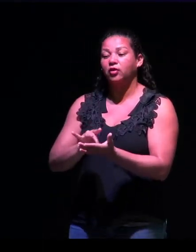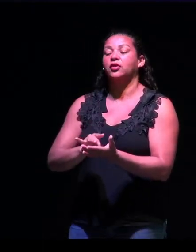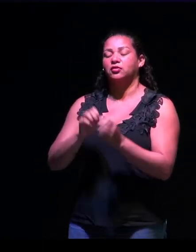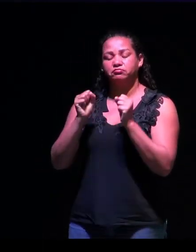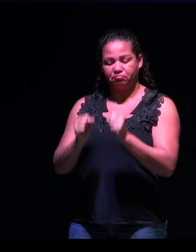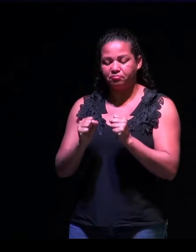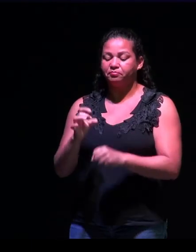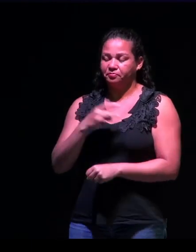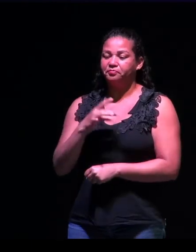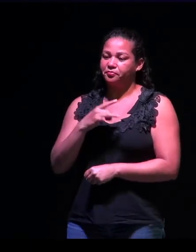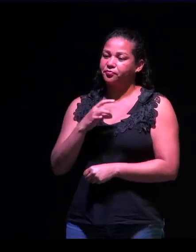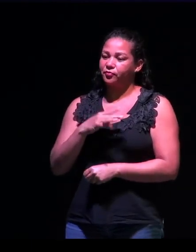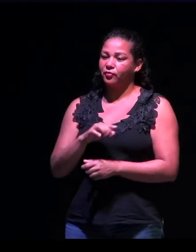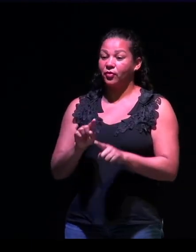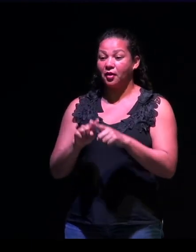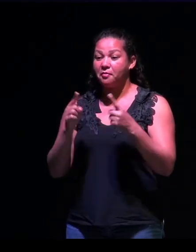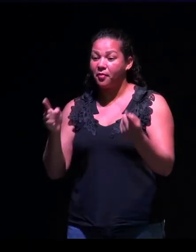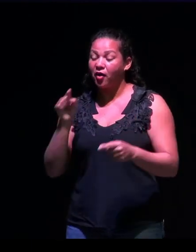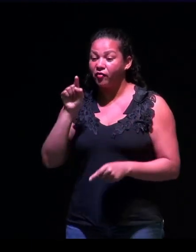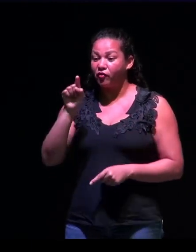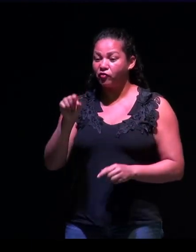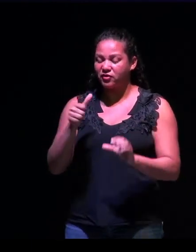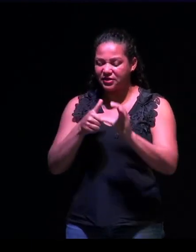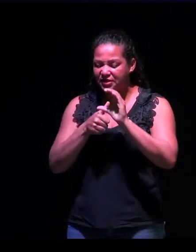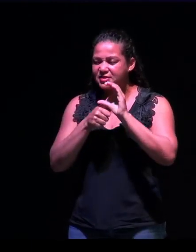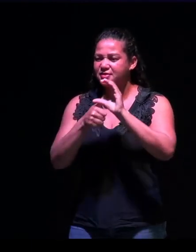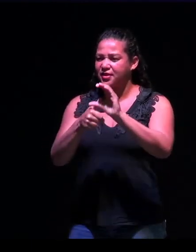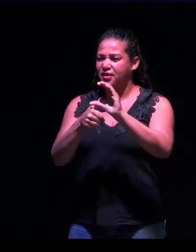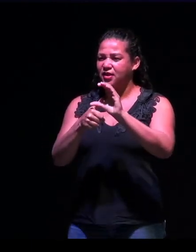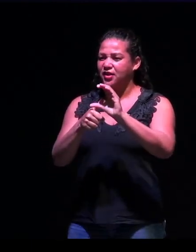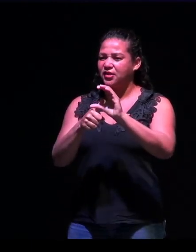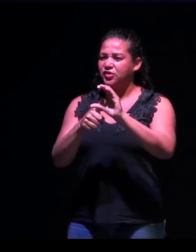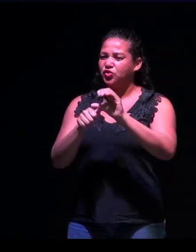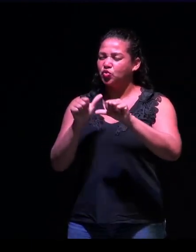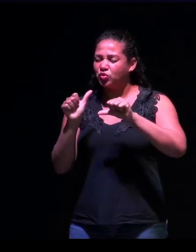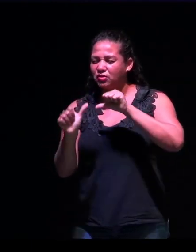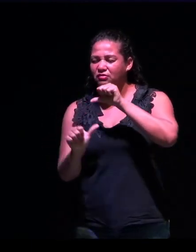feio. Mas se você já é de Cristo e você está buscando